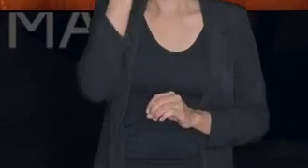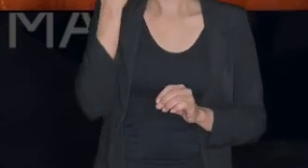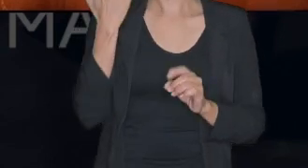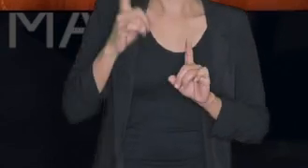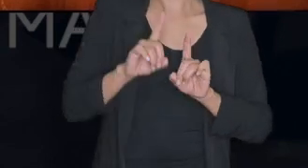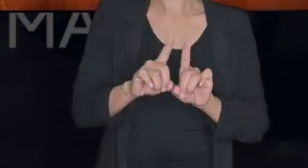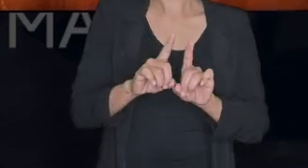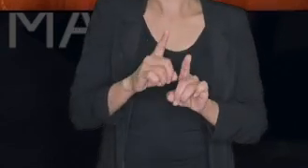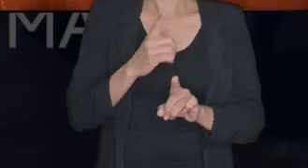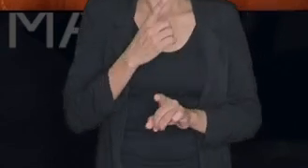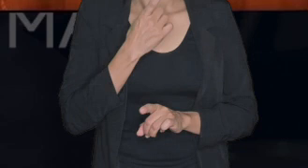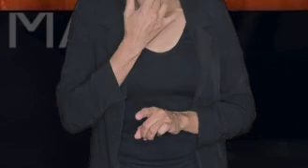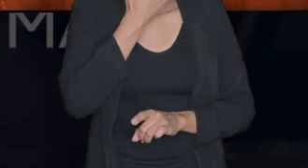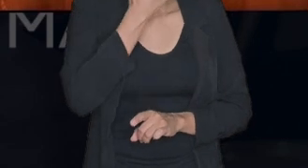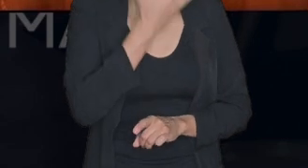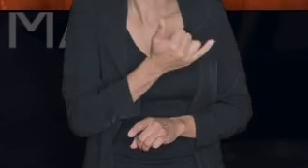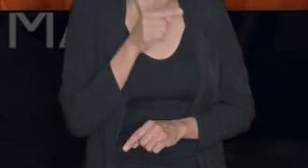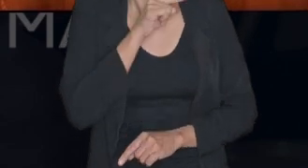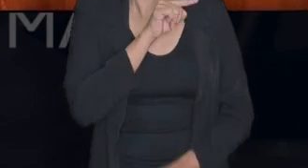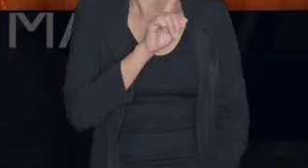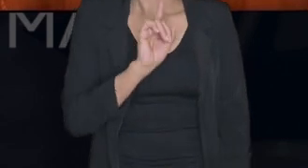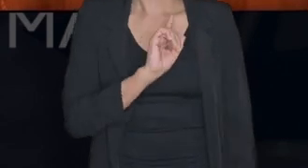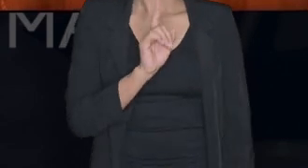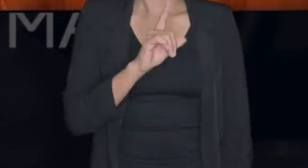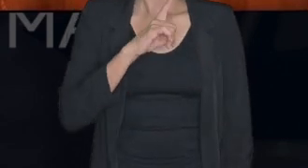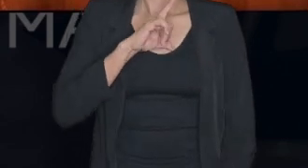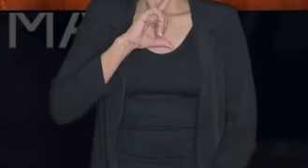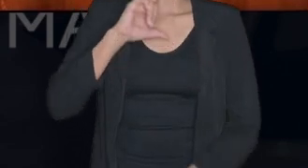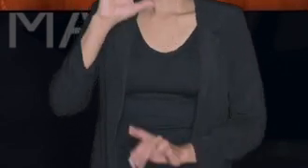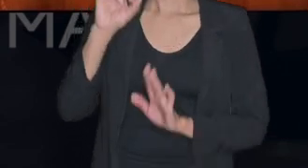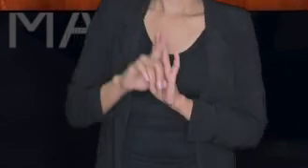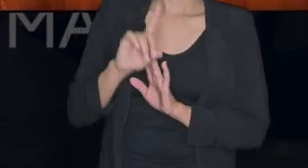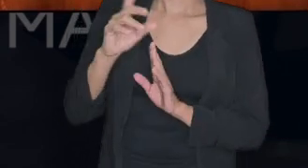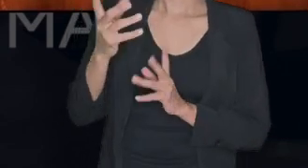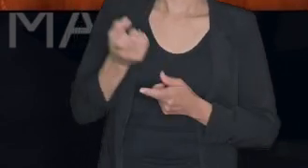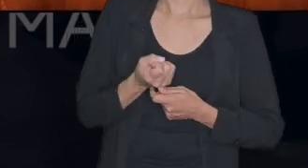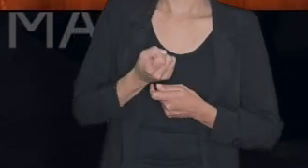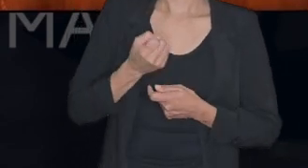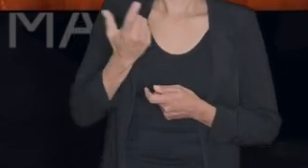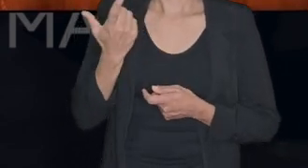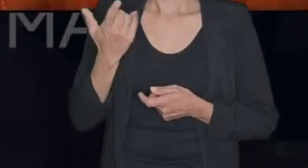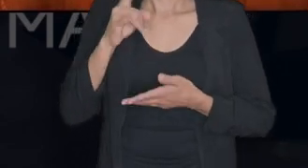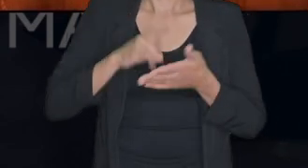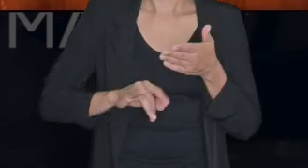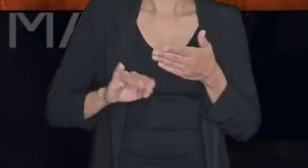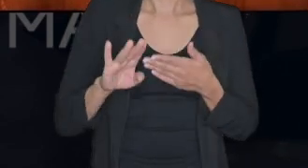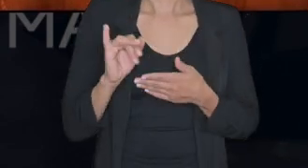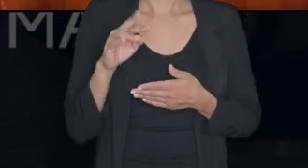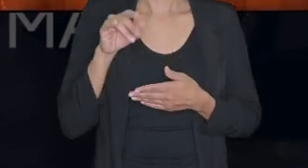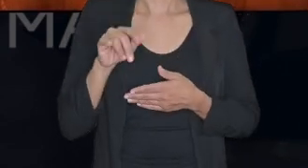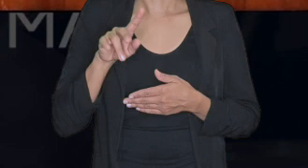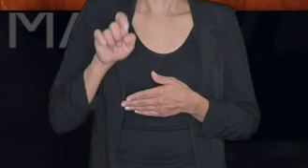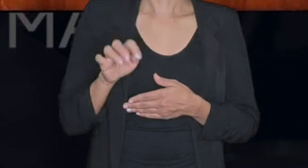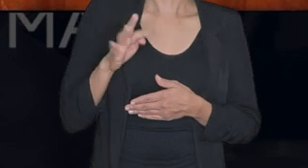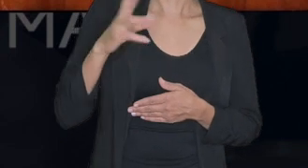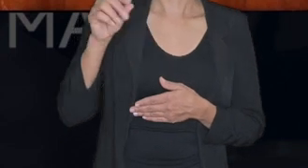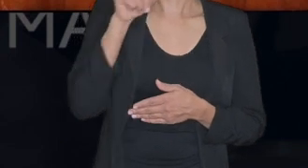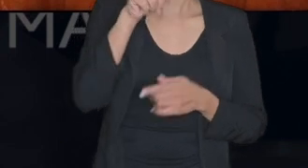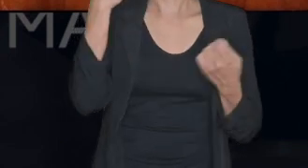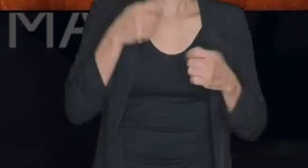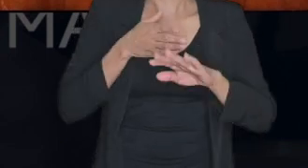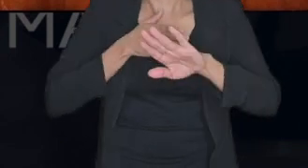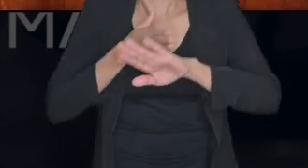você não terá o benefício do inventário extrajudicial. Você precisará incomodar o juiz. Será que